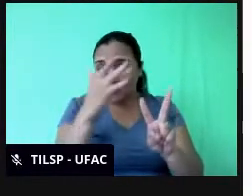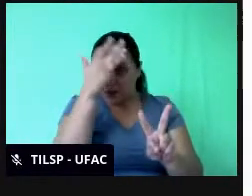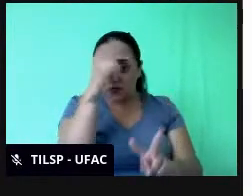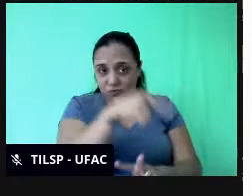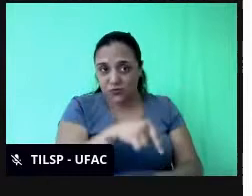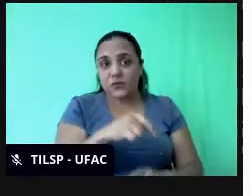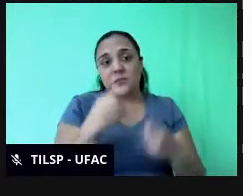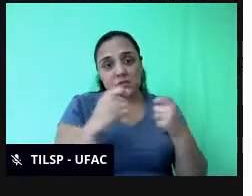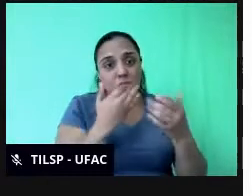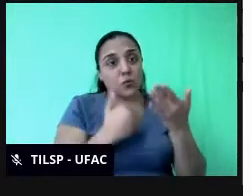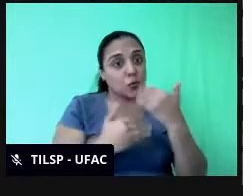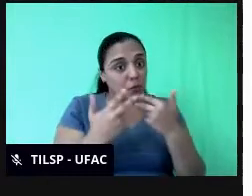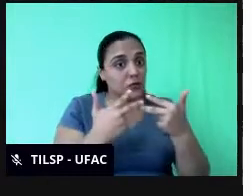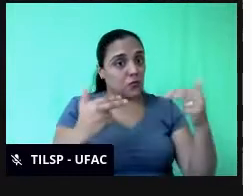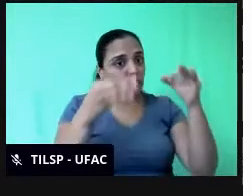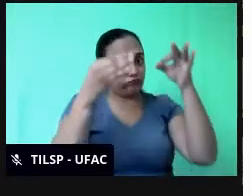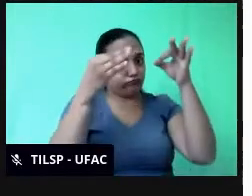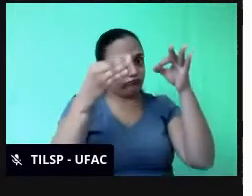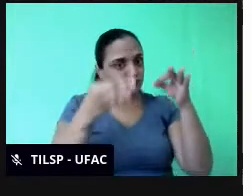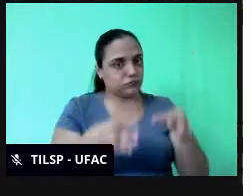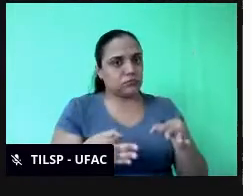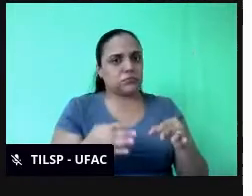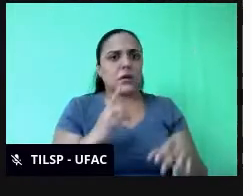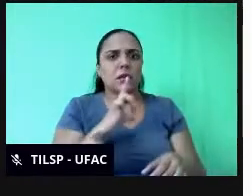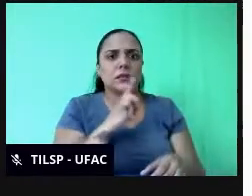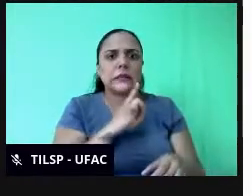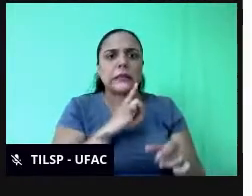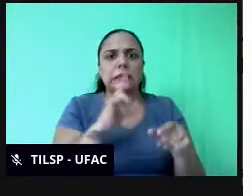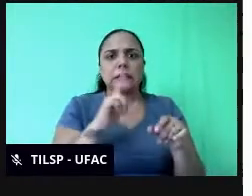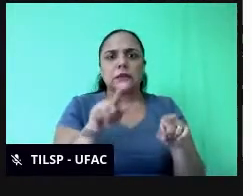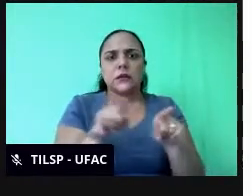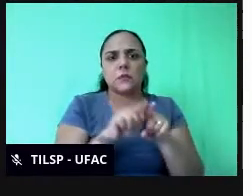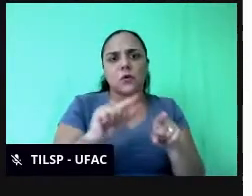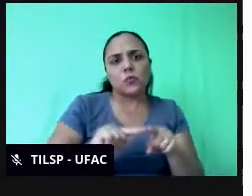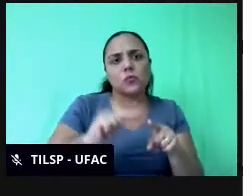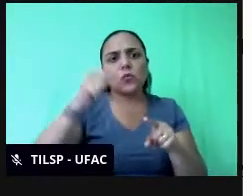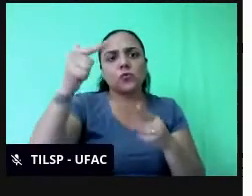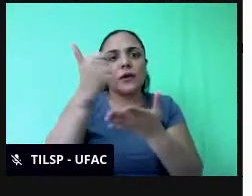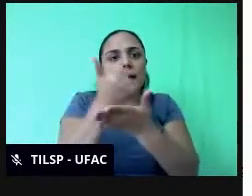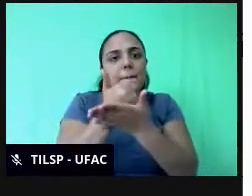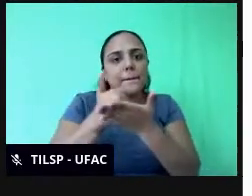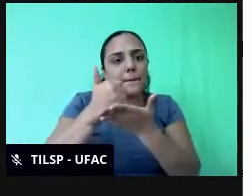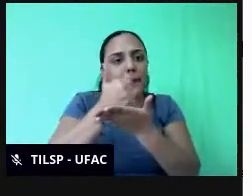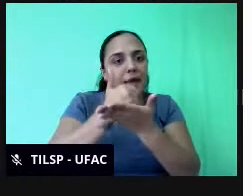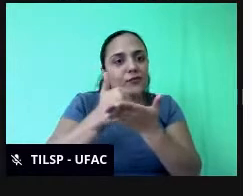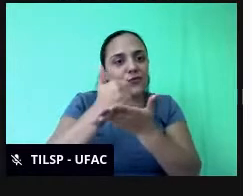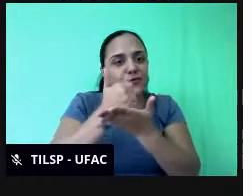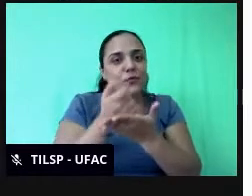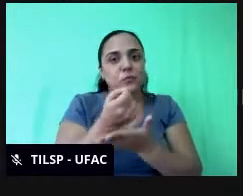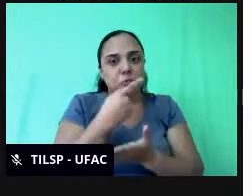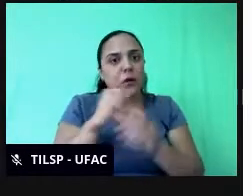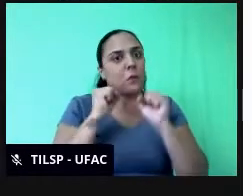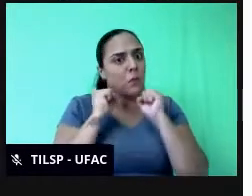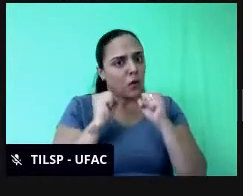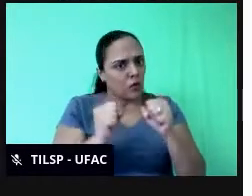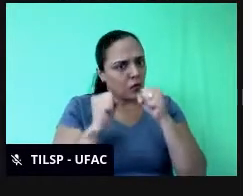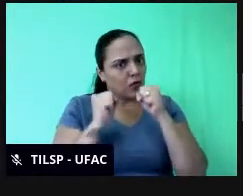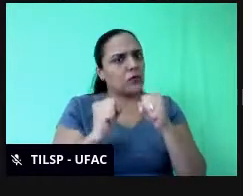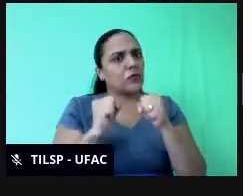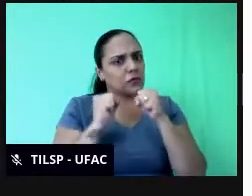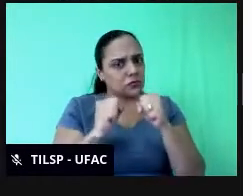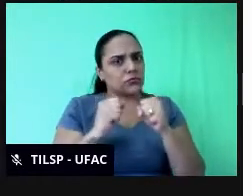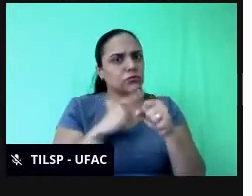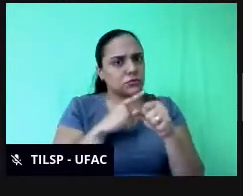fontes. Temos alternativas por meio de suplementos. Então, podemos também suplementar EPA e